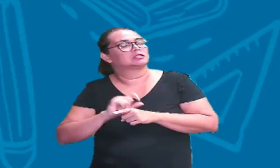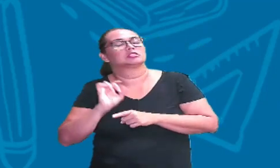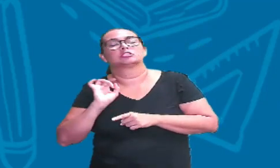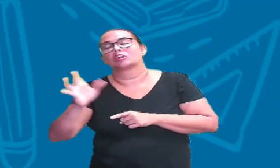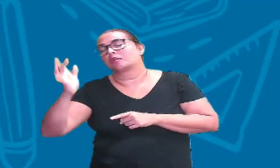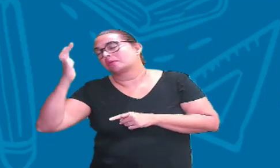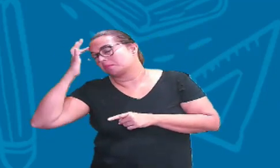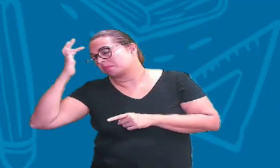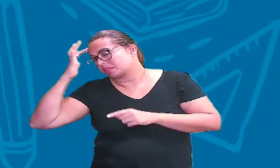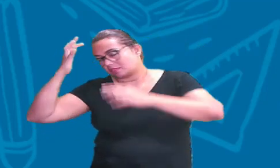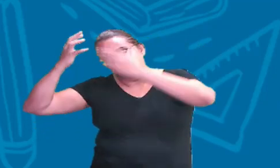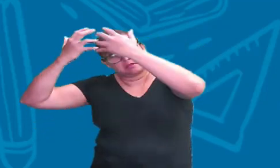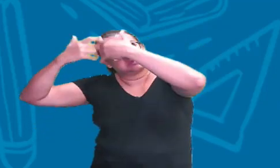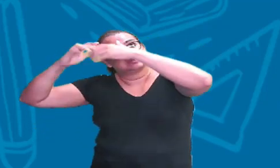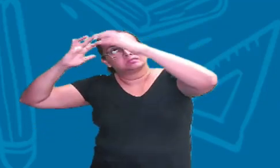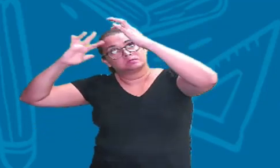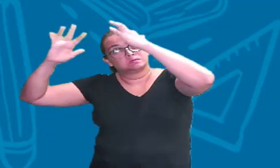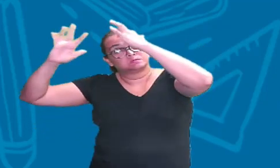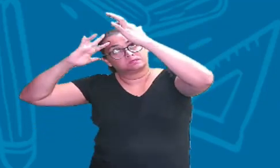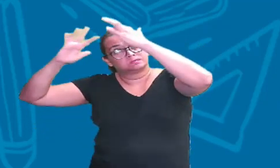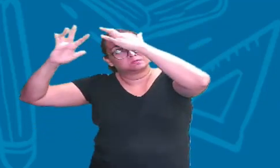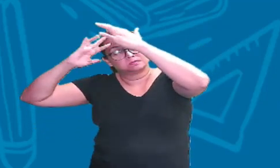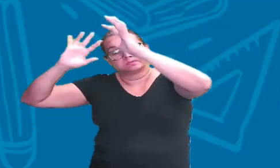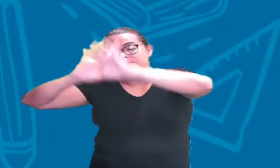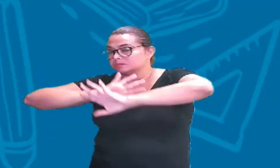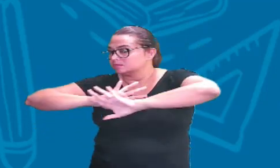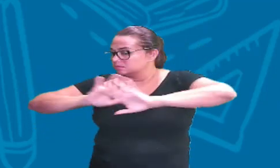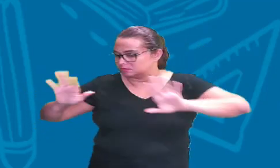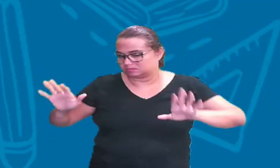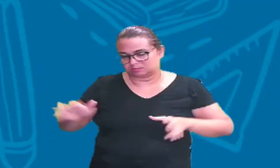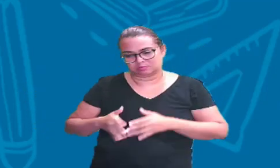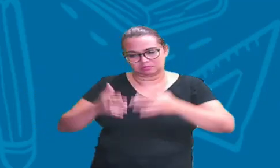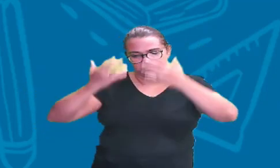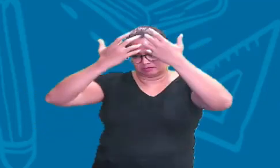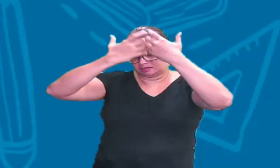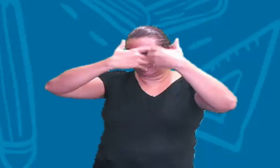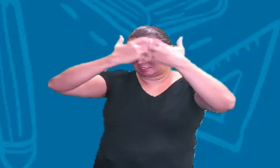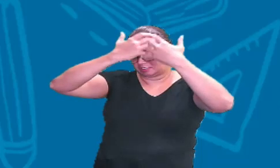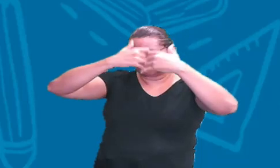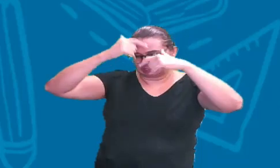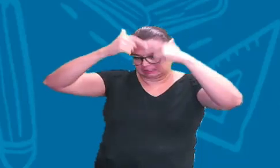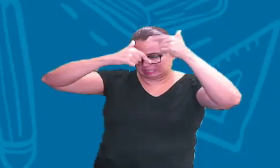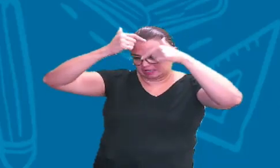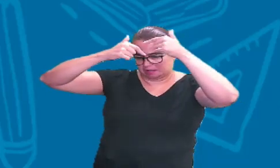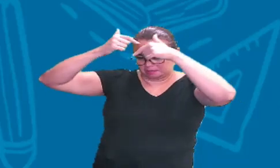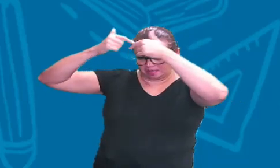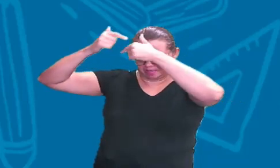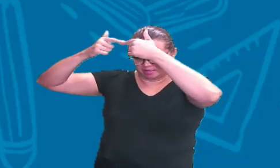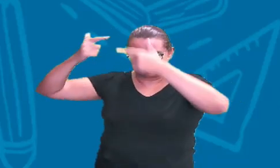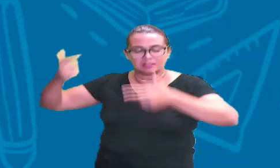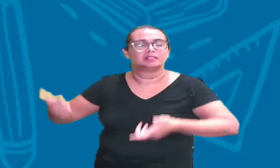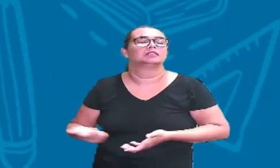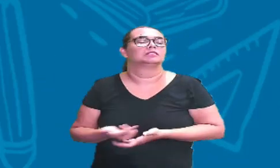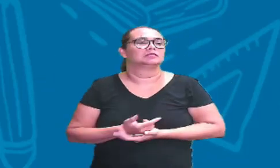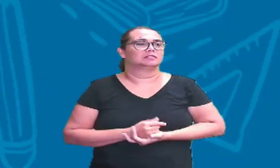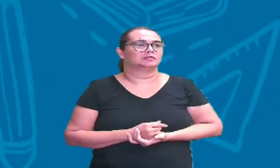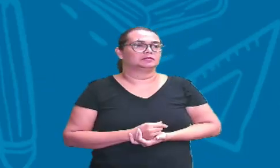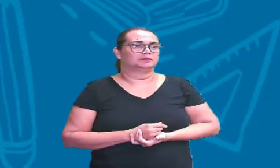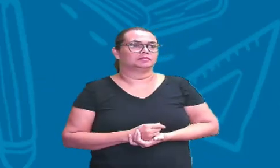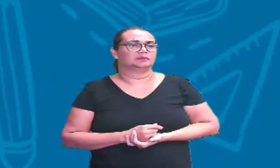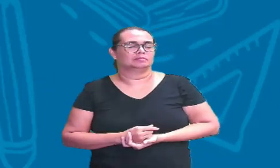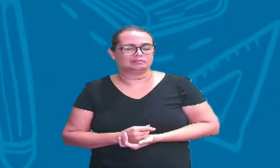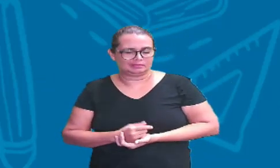cálculos mentais, usando o nosso raciocínio, trabalhando esse nosso raciocínio.